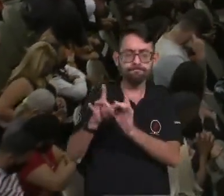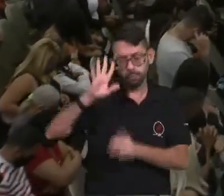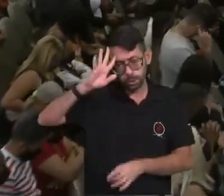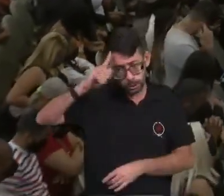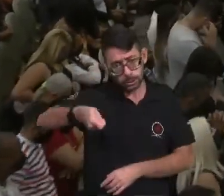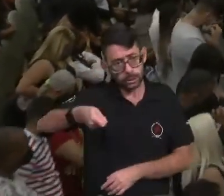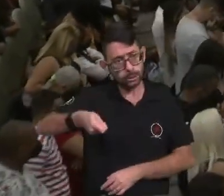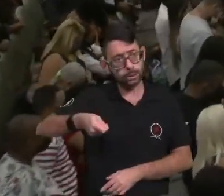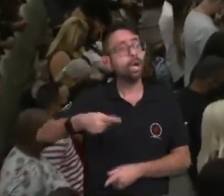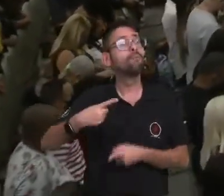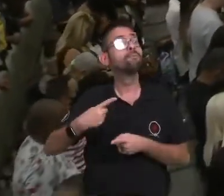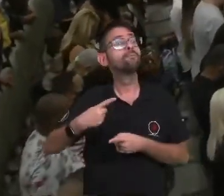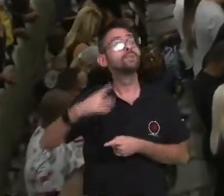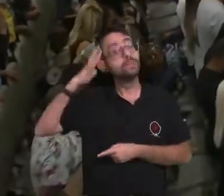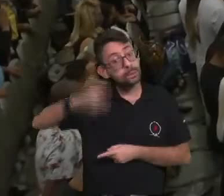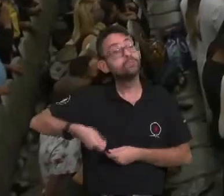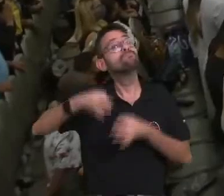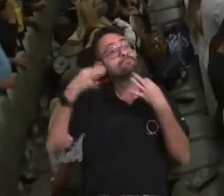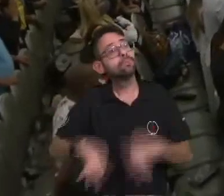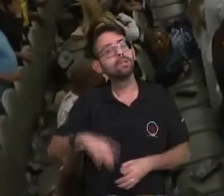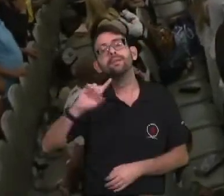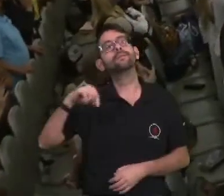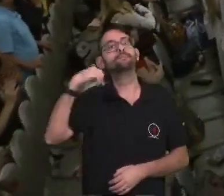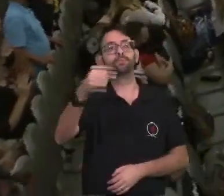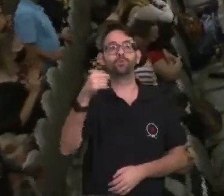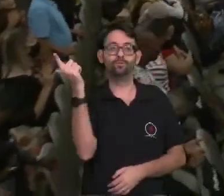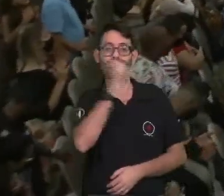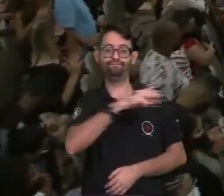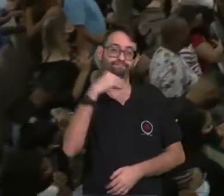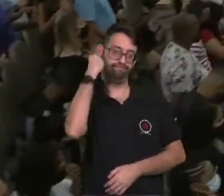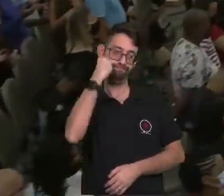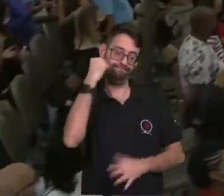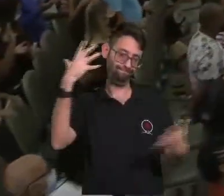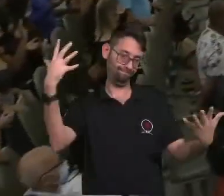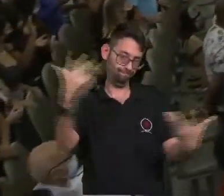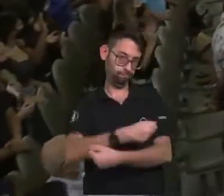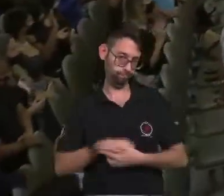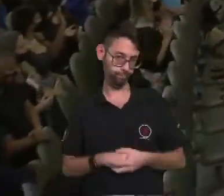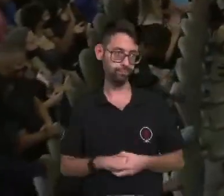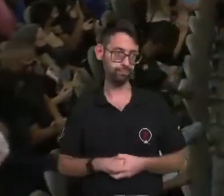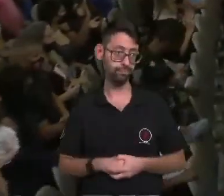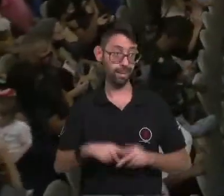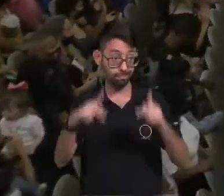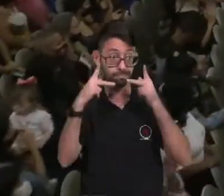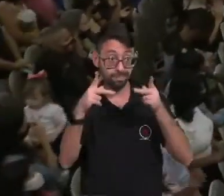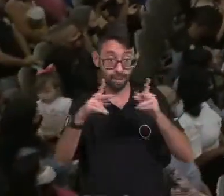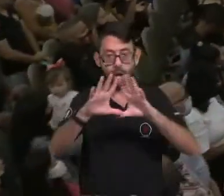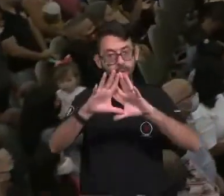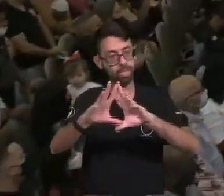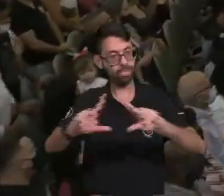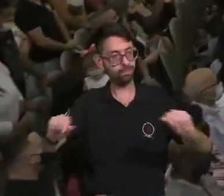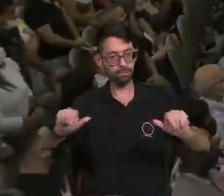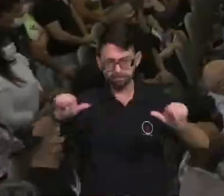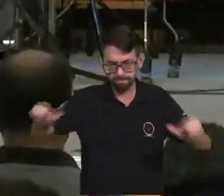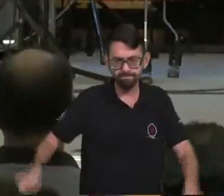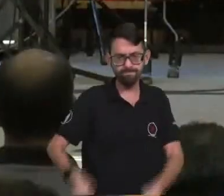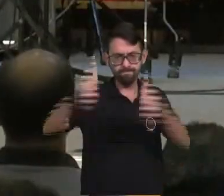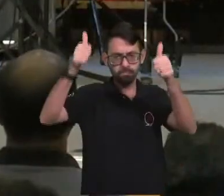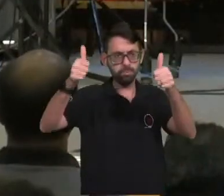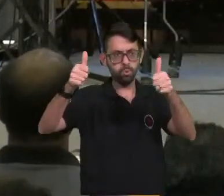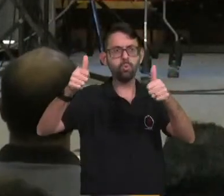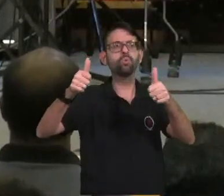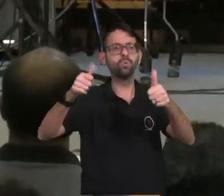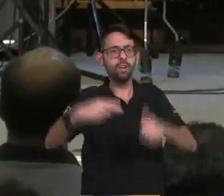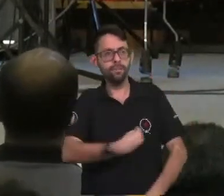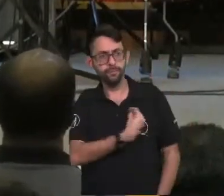decide vai viver o incrível e o extraordinário. Que essa palavra não se perca nesta noite, ó Pai, e que vidas sejam